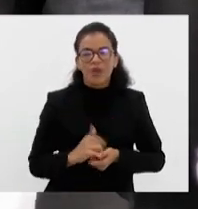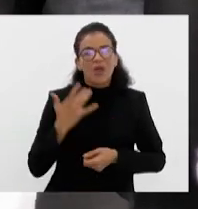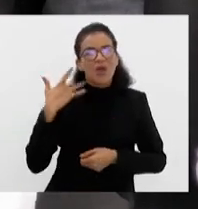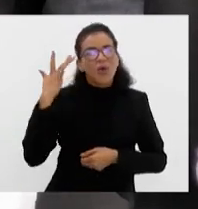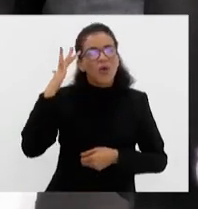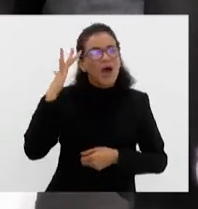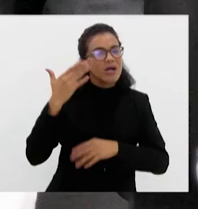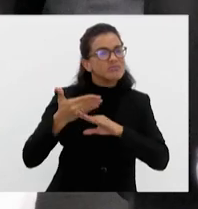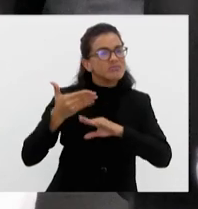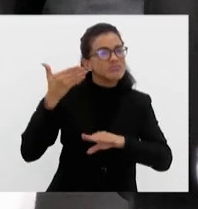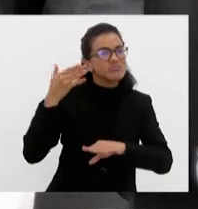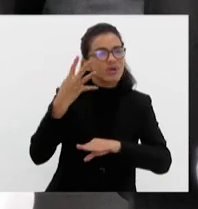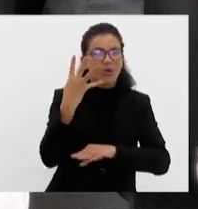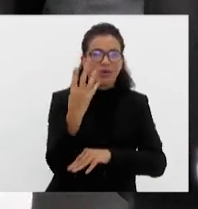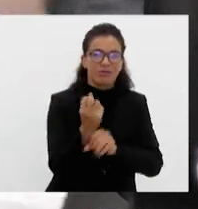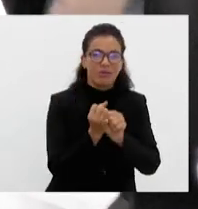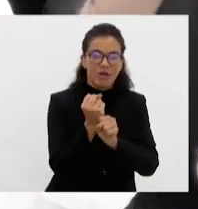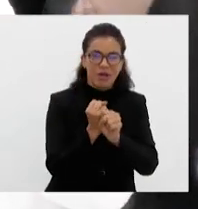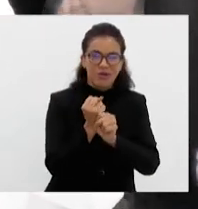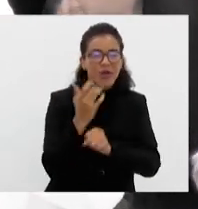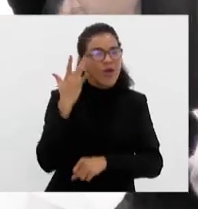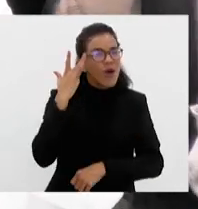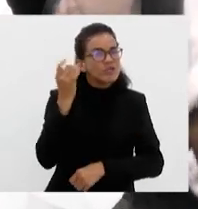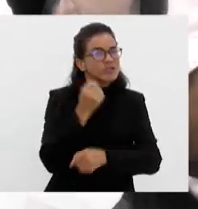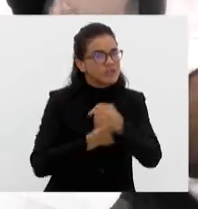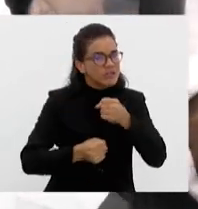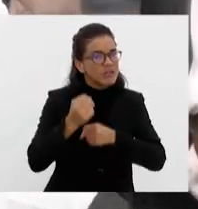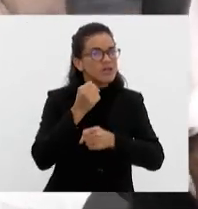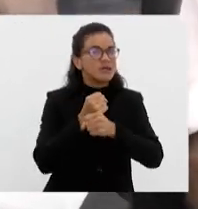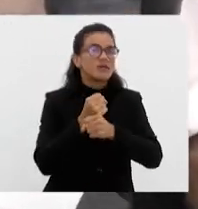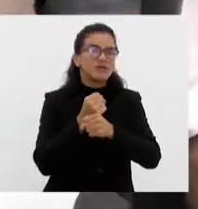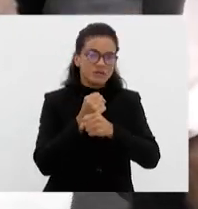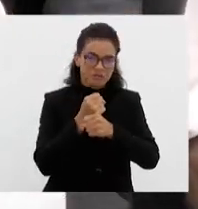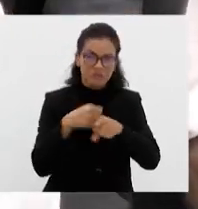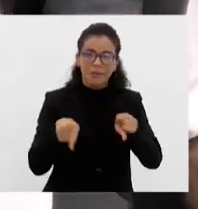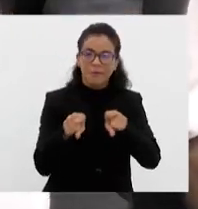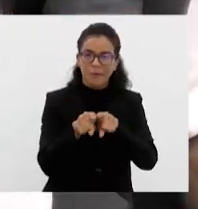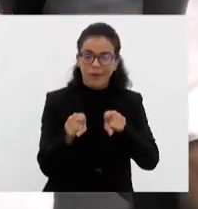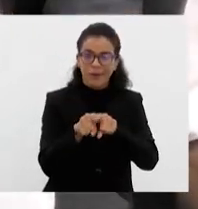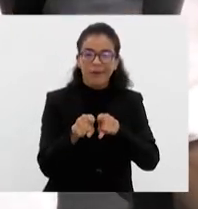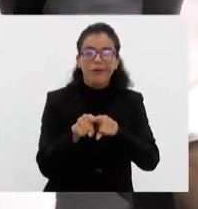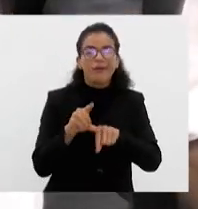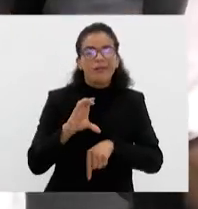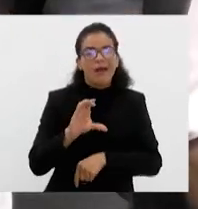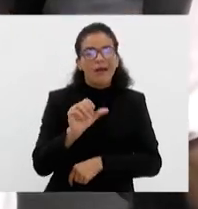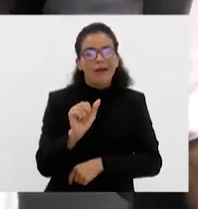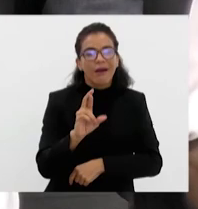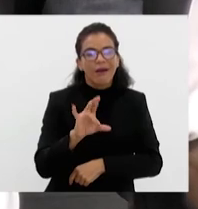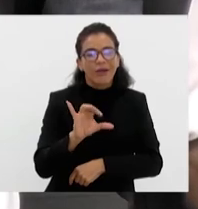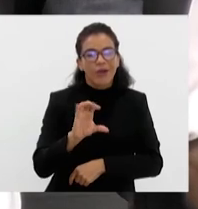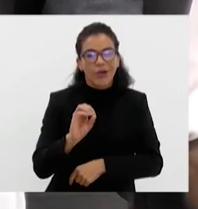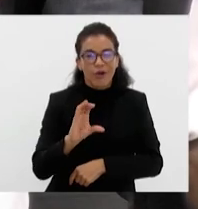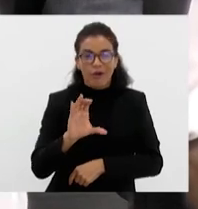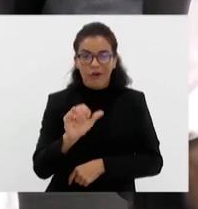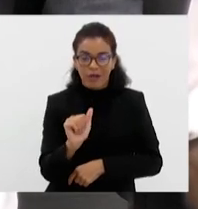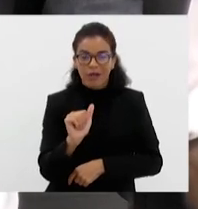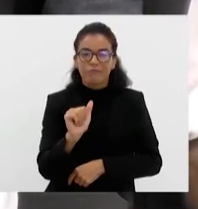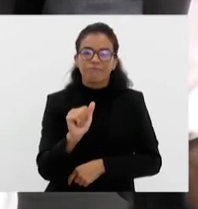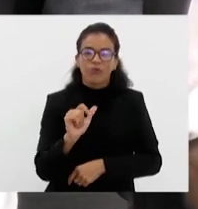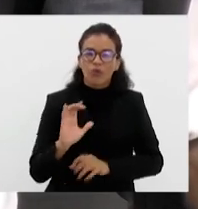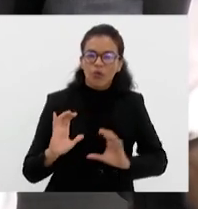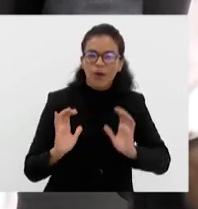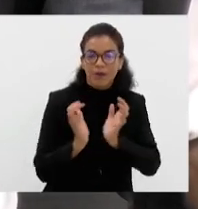4 anos atrás, e o outro ano passado, aqui na Carioca, com dentistas aqui. E de lá para